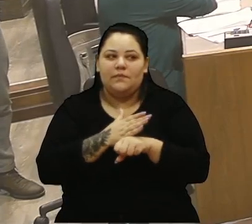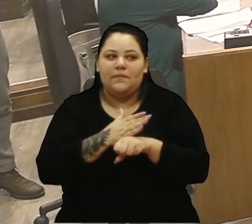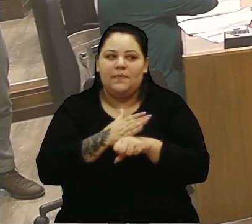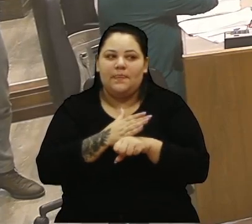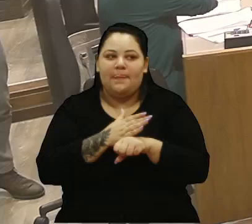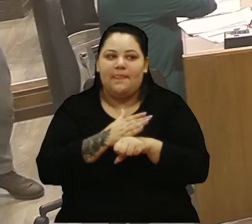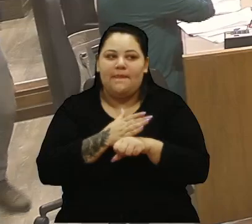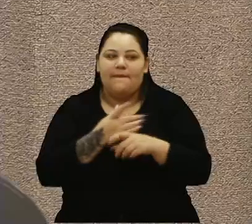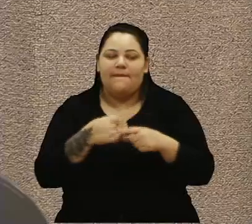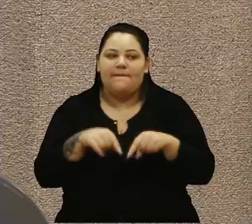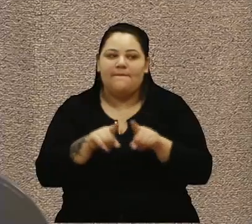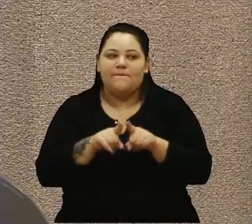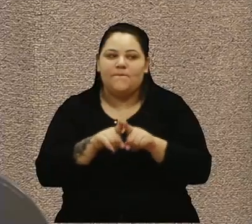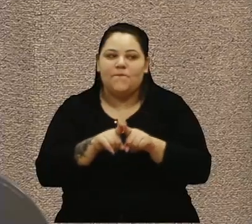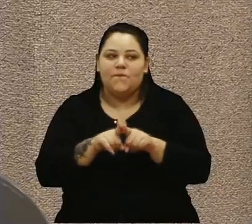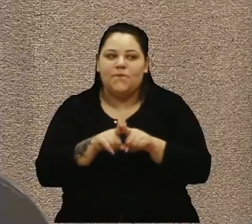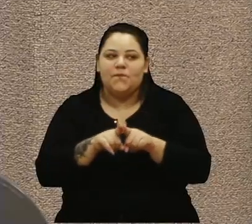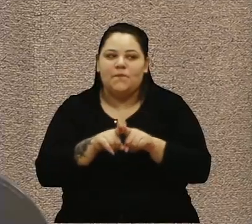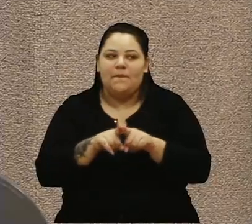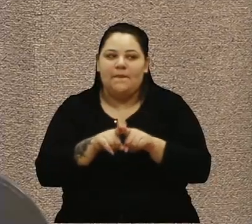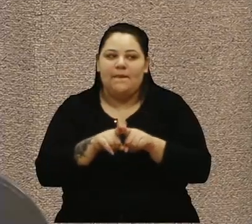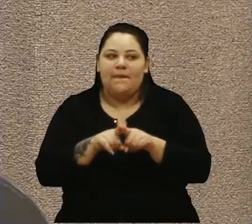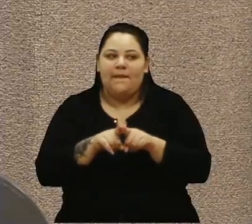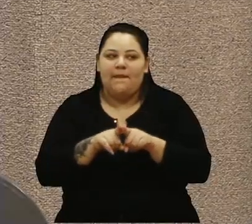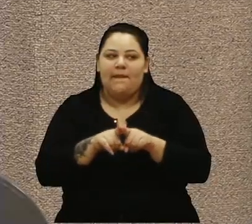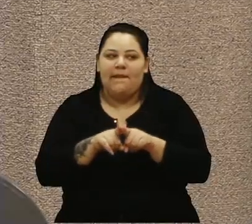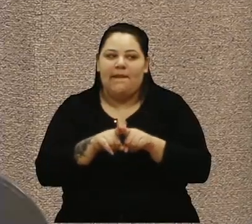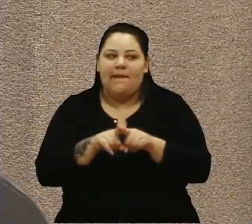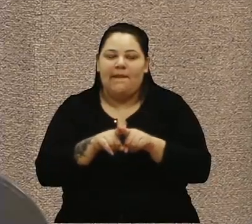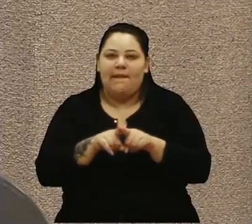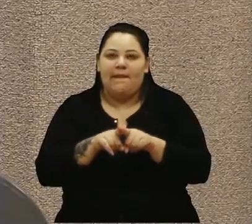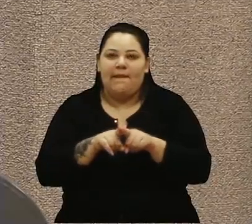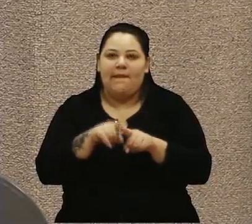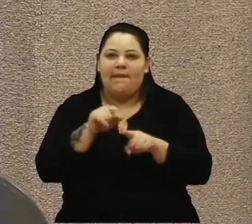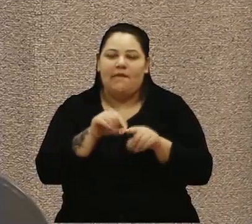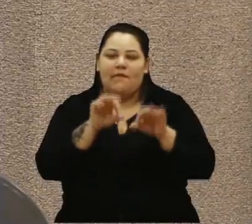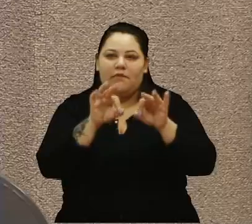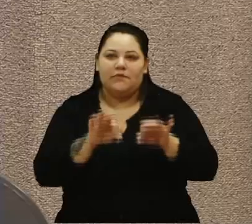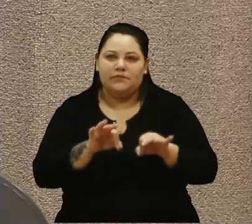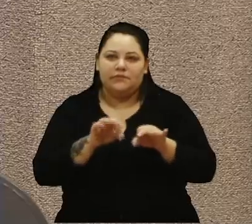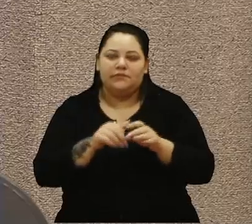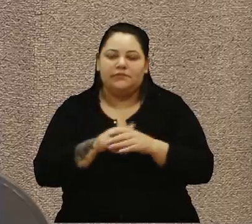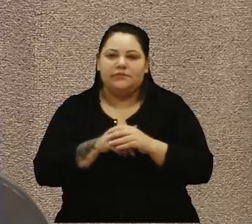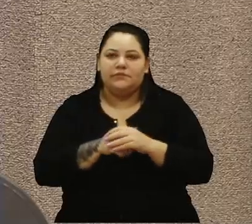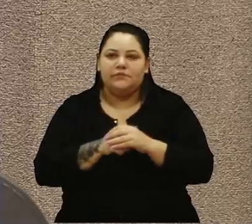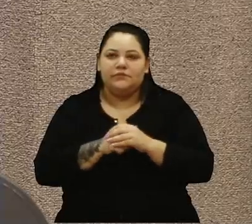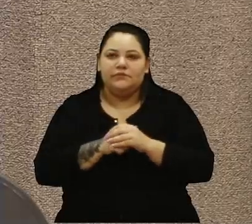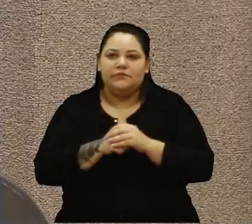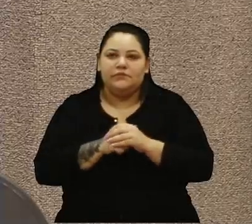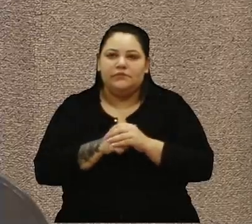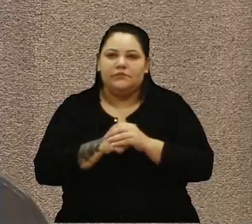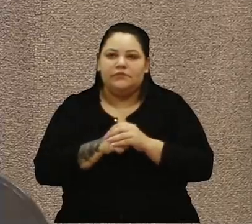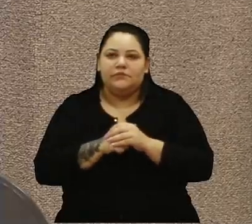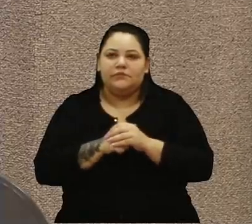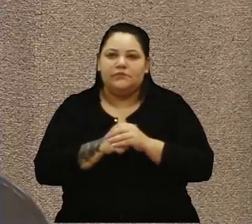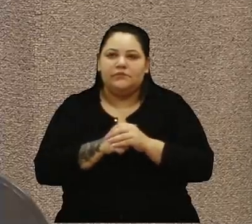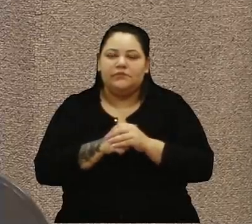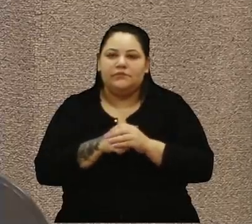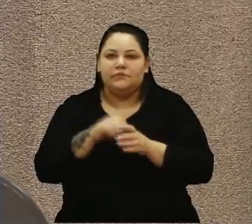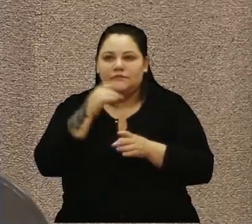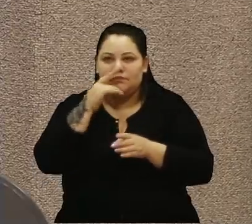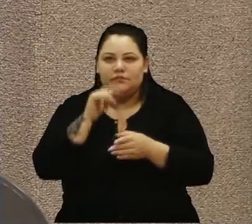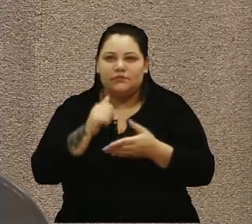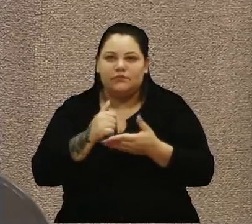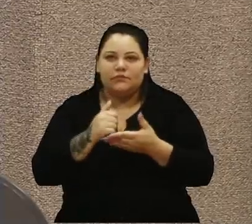vocês estão caminhando, todos sem dúvida nenhuma justos. E contem com o apoio desse vereador